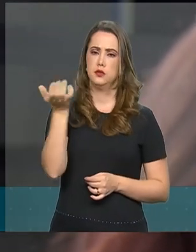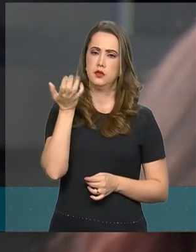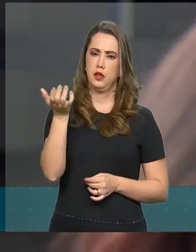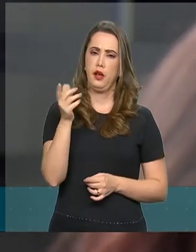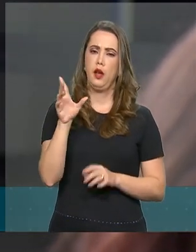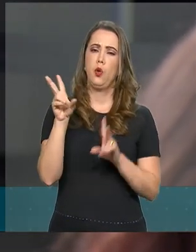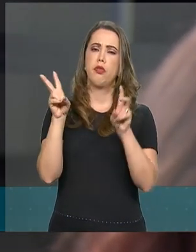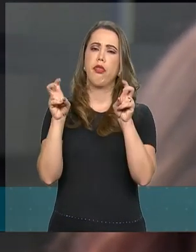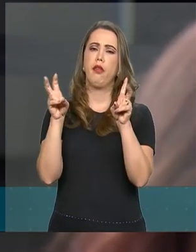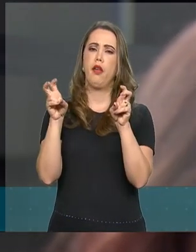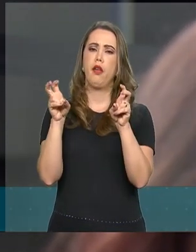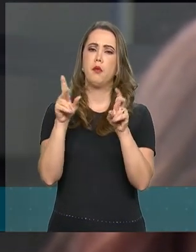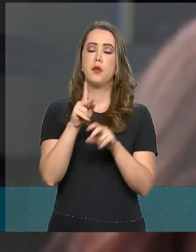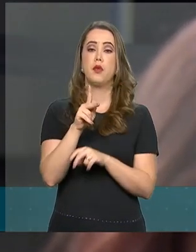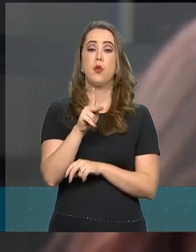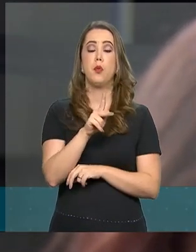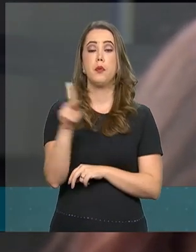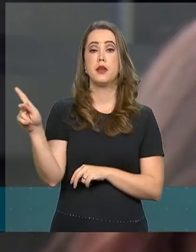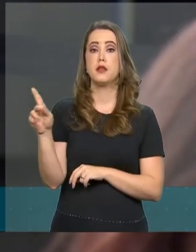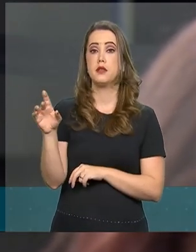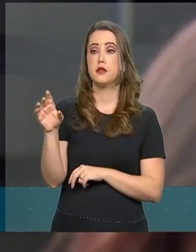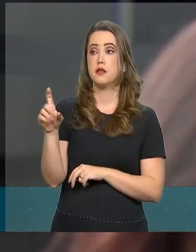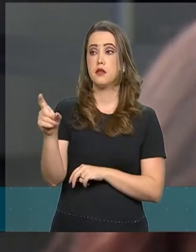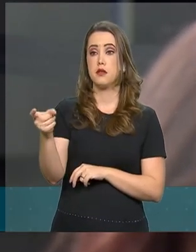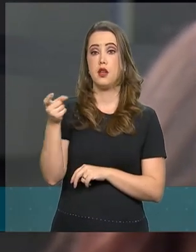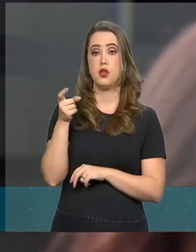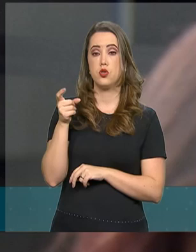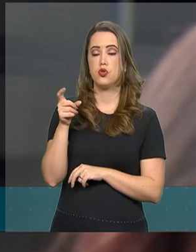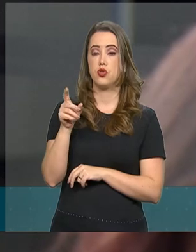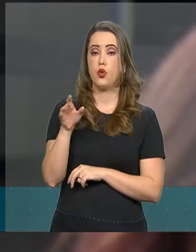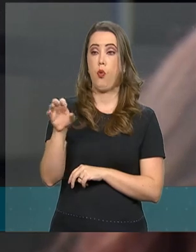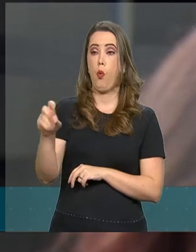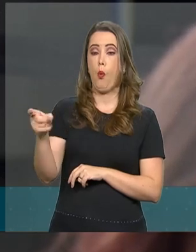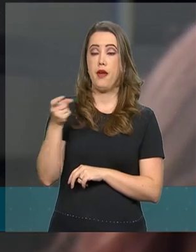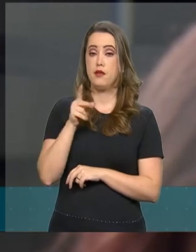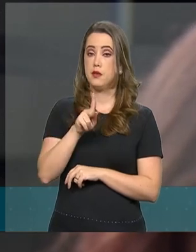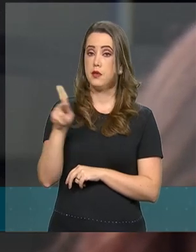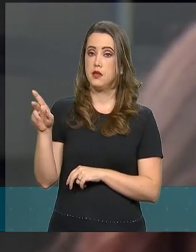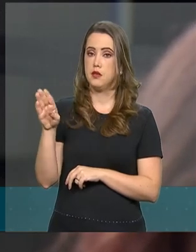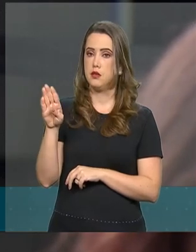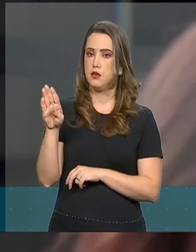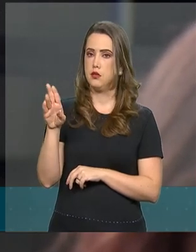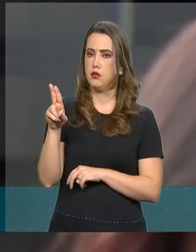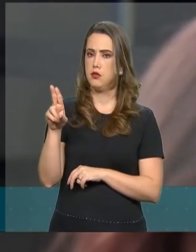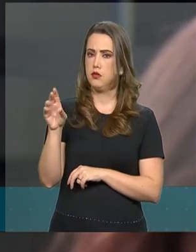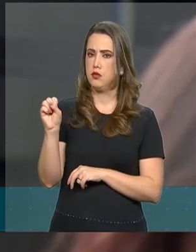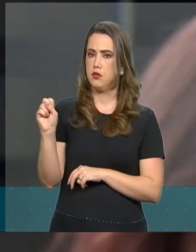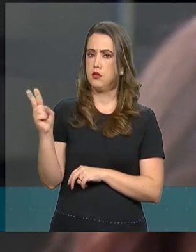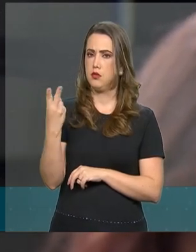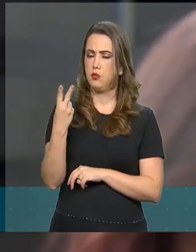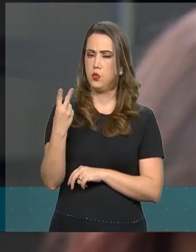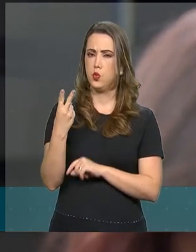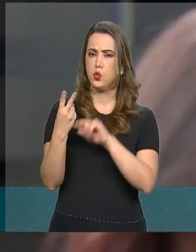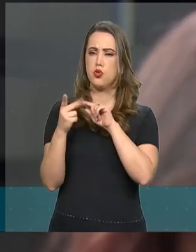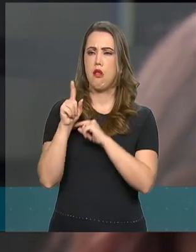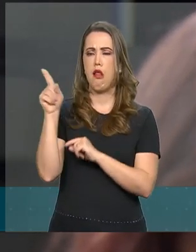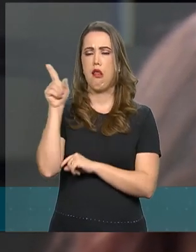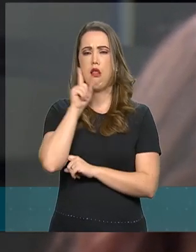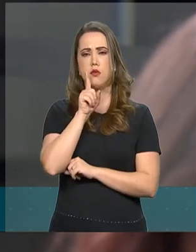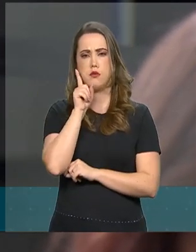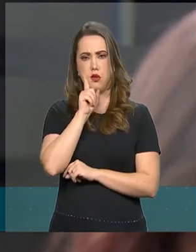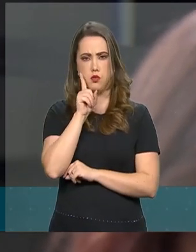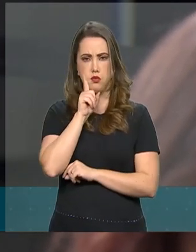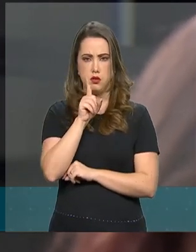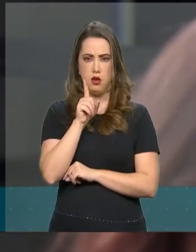tratar com o ex-presidente bush nessa reunião de amanhã ainda lass qualquer pauta